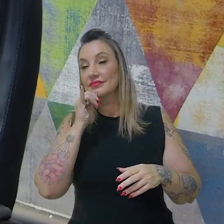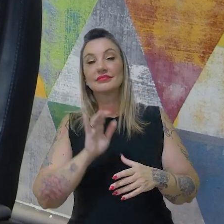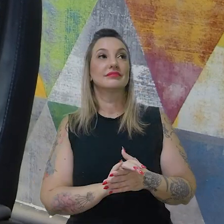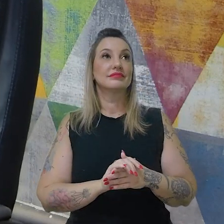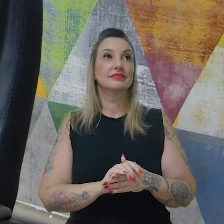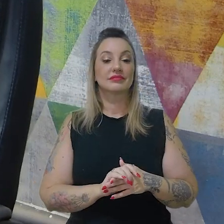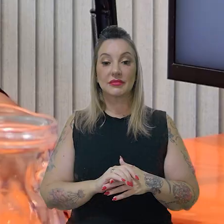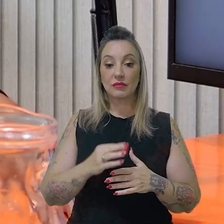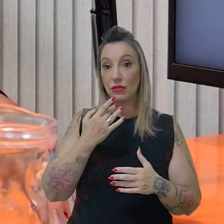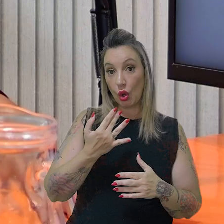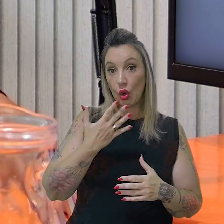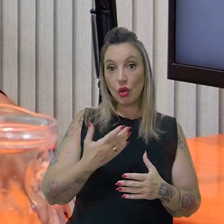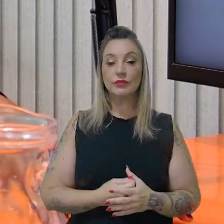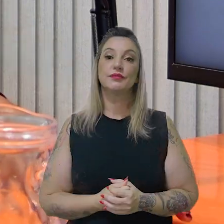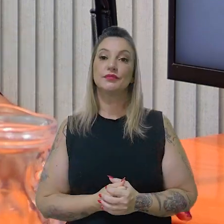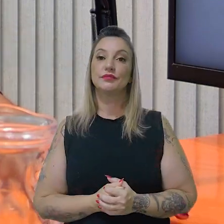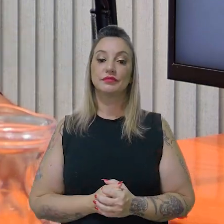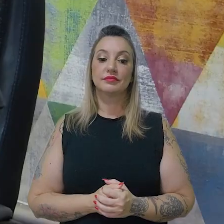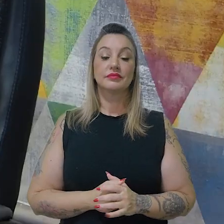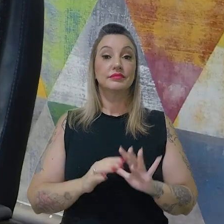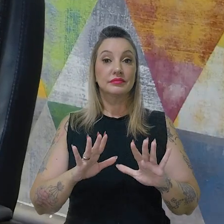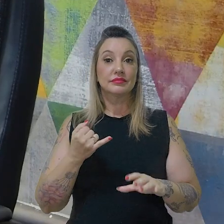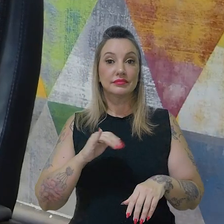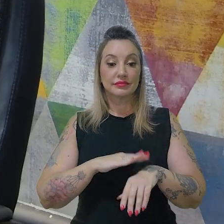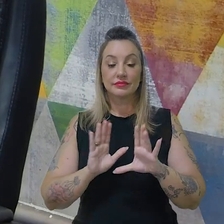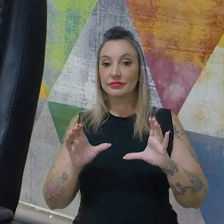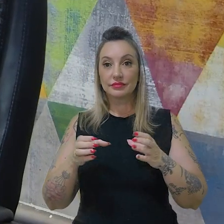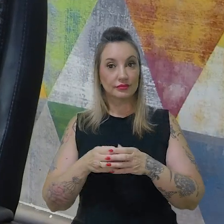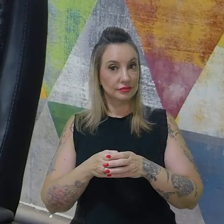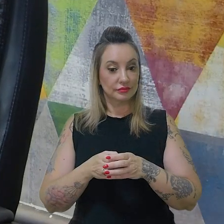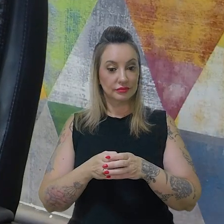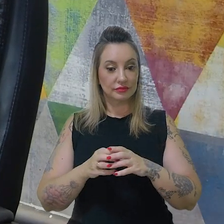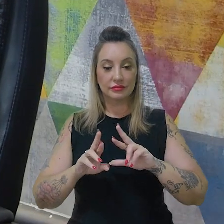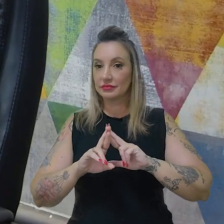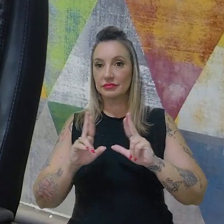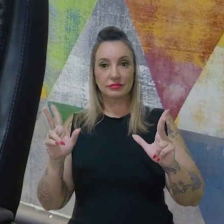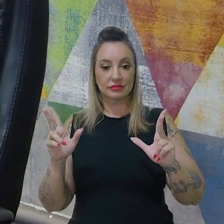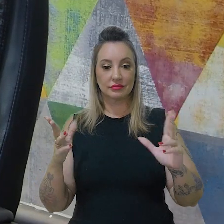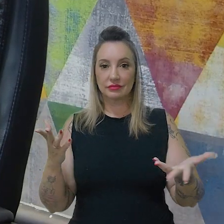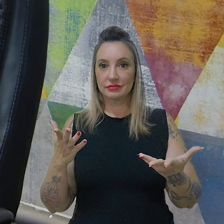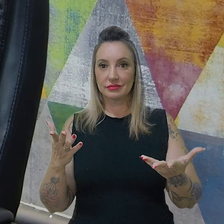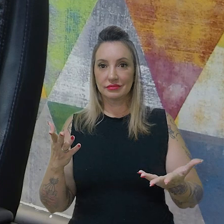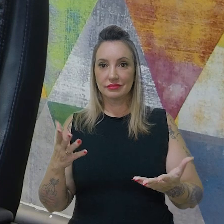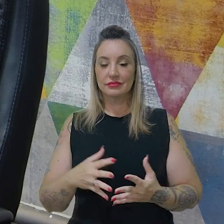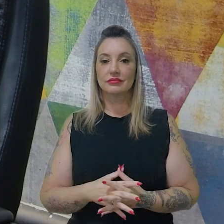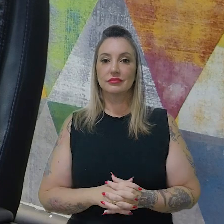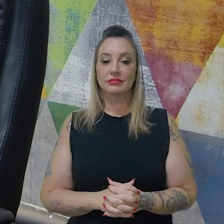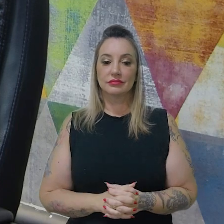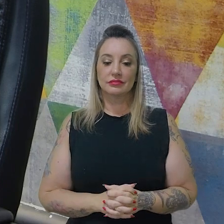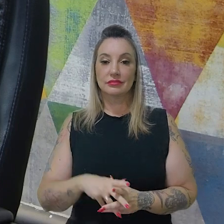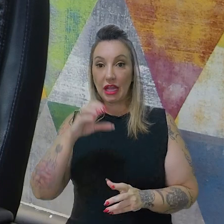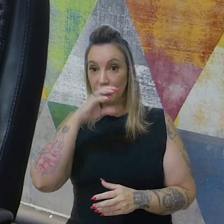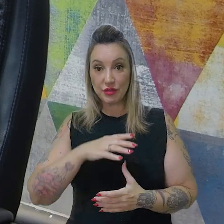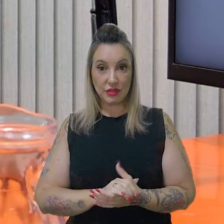colorimetria atende né É mas se fizer o pacote completo a diferença Acho que deve ser gritante